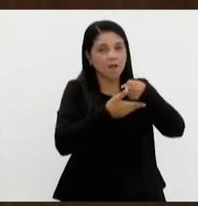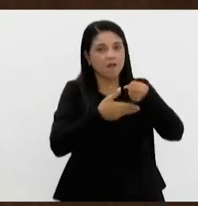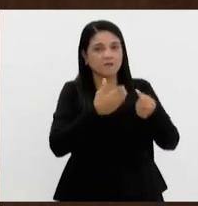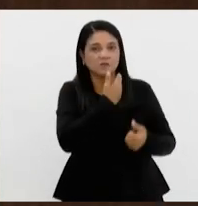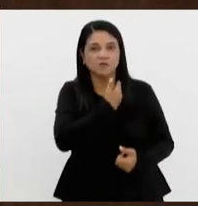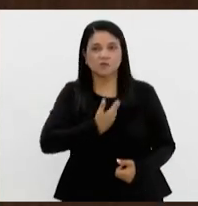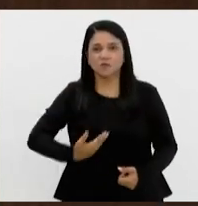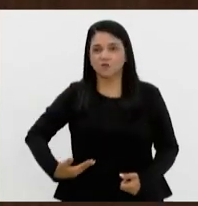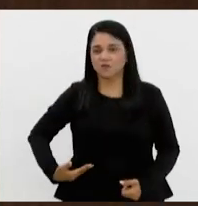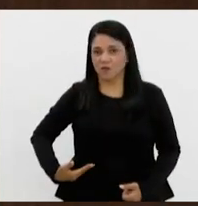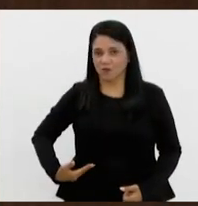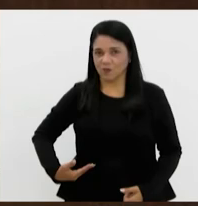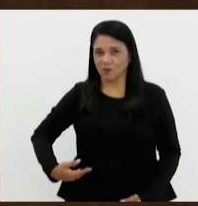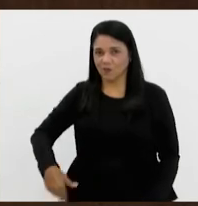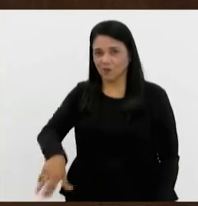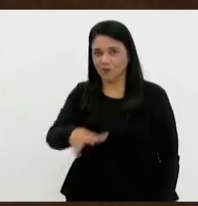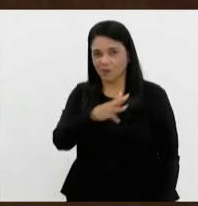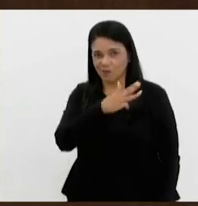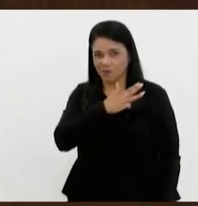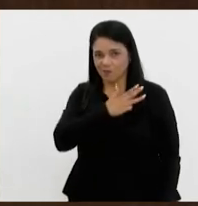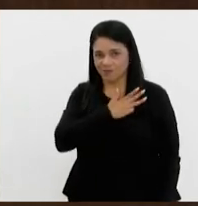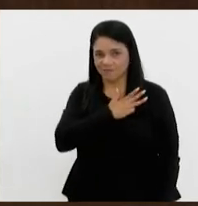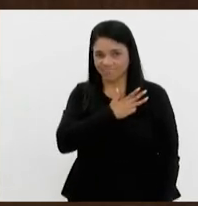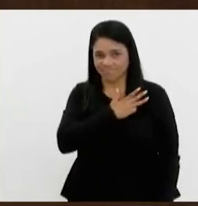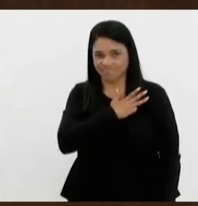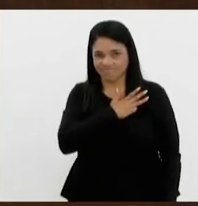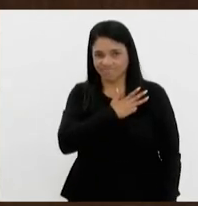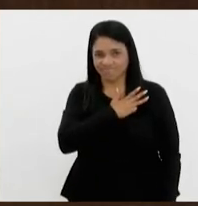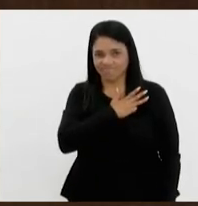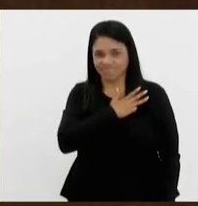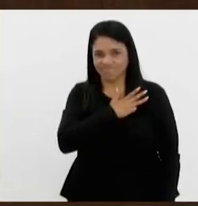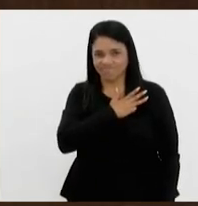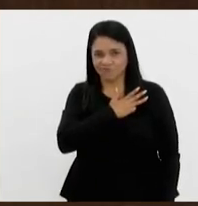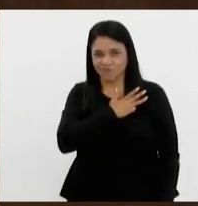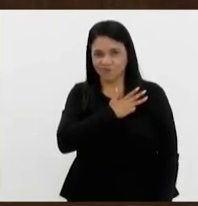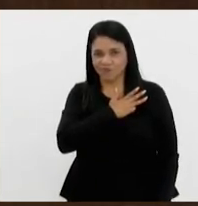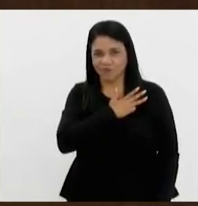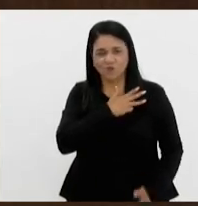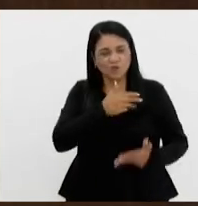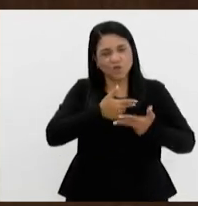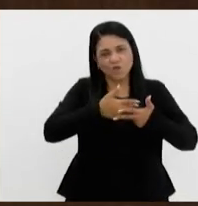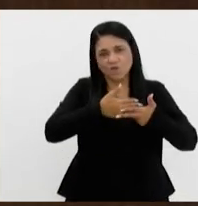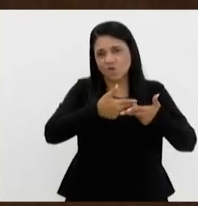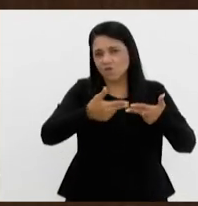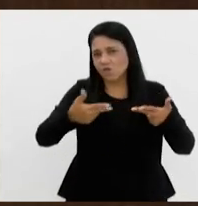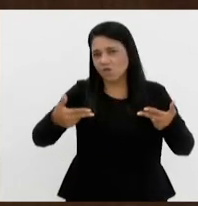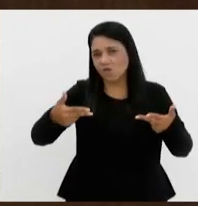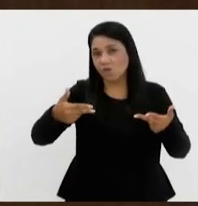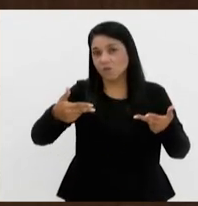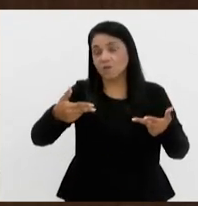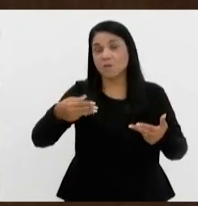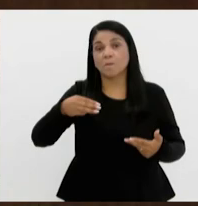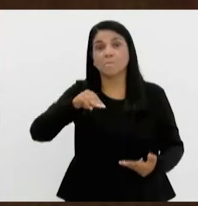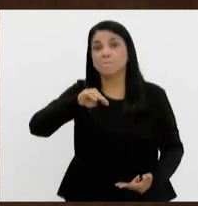federal, do governo Lula, com as milhares e se aproximando de milhão